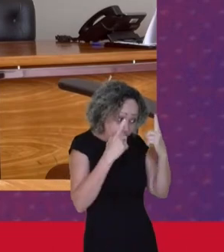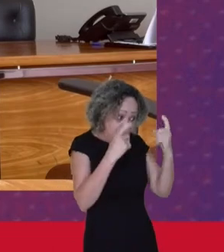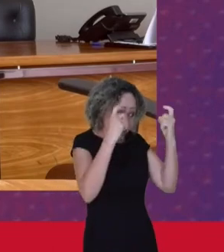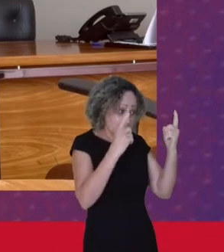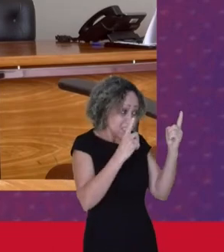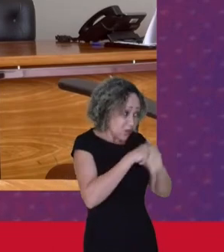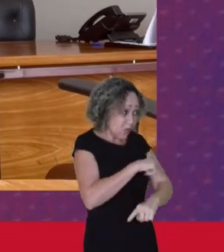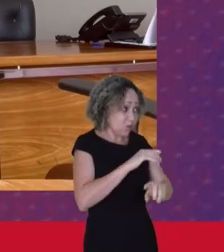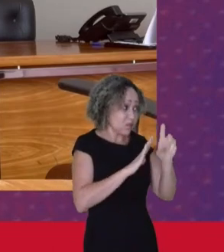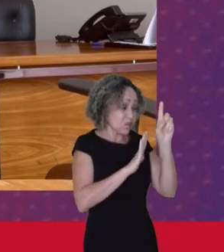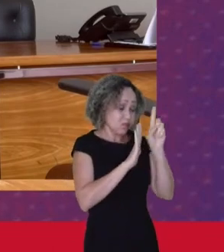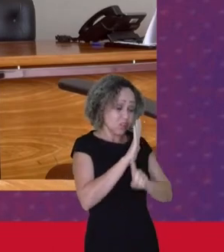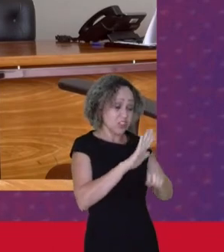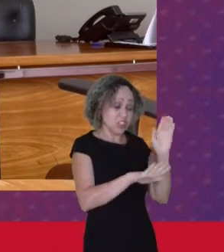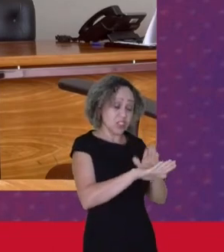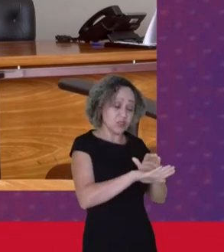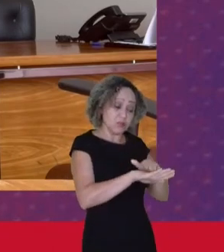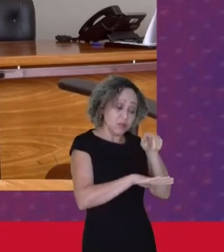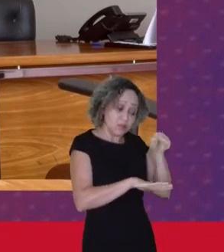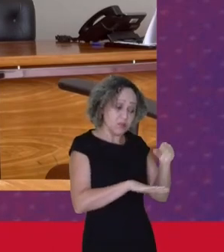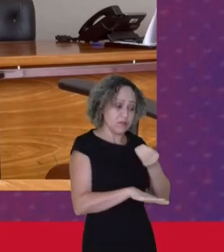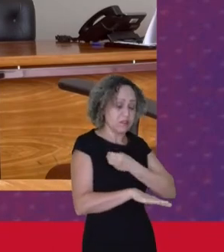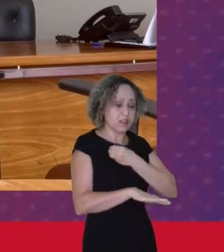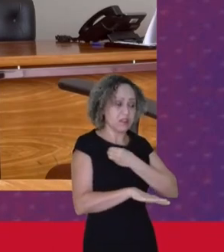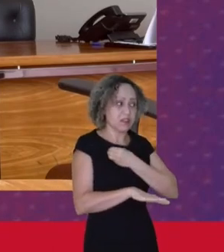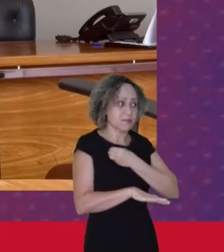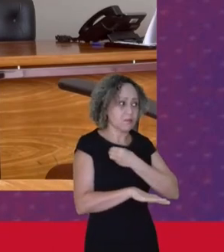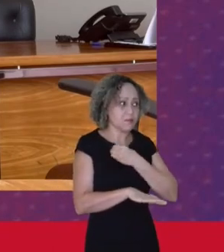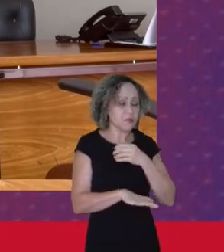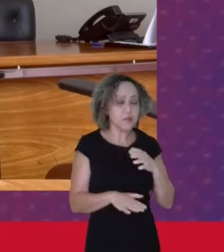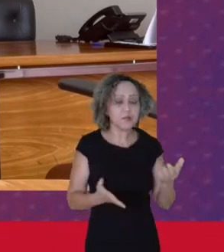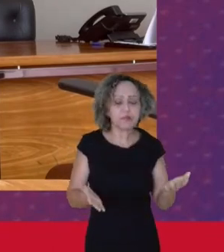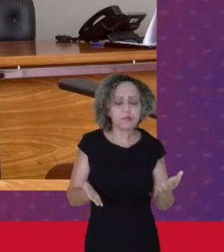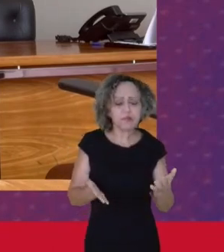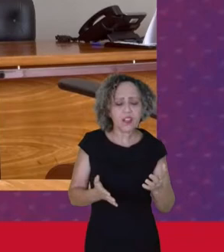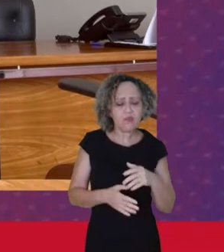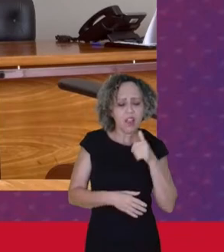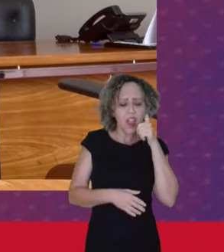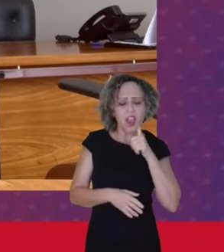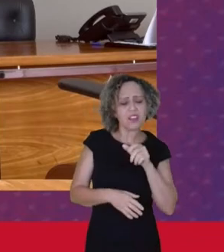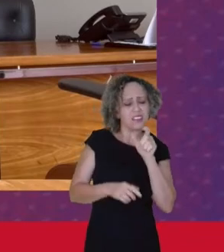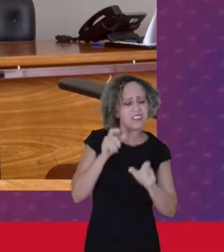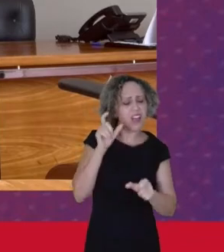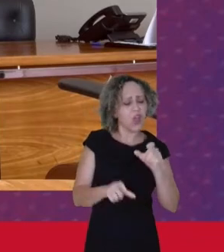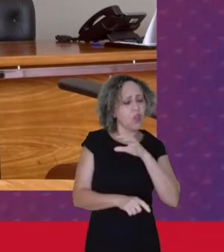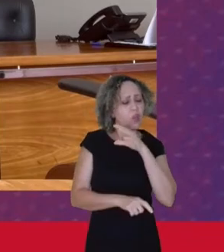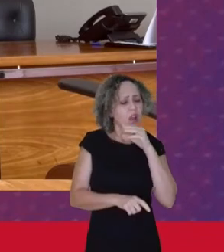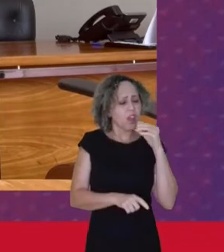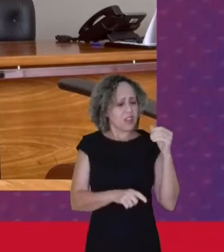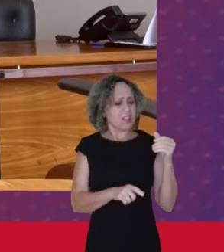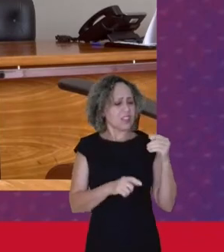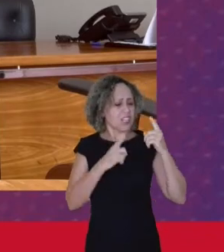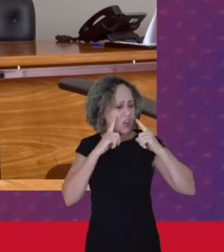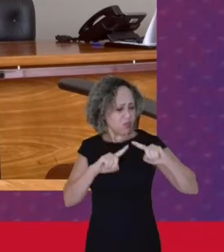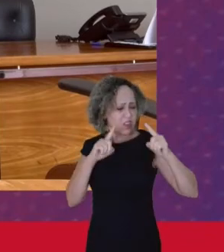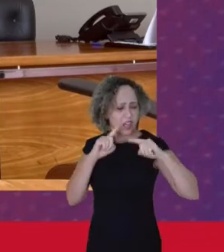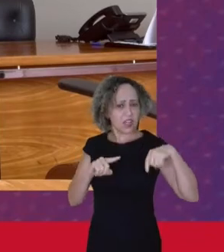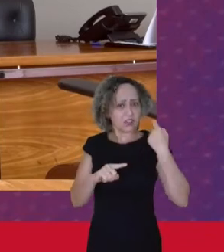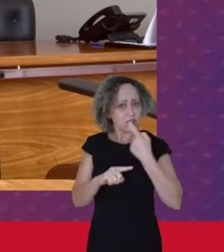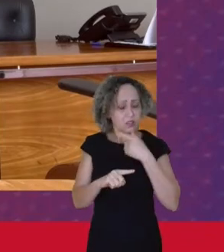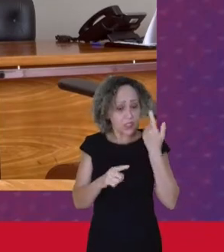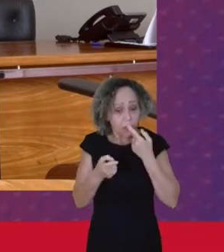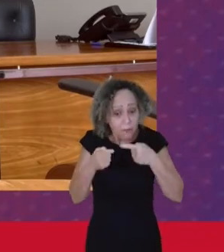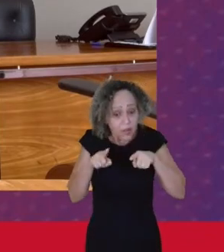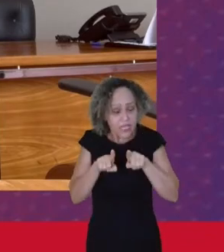o crescimento do projeto mesmo e essas adolescentes denunciando, a gente conseguiu uma parceria com a